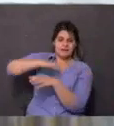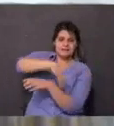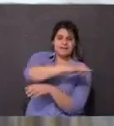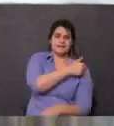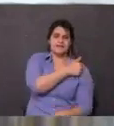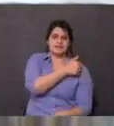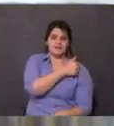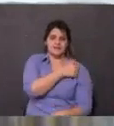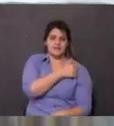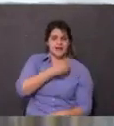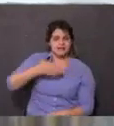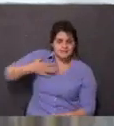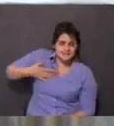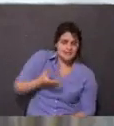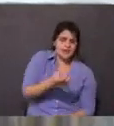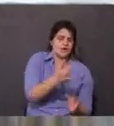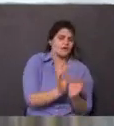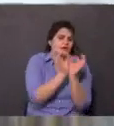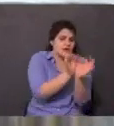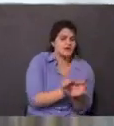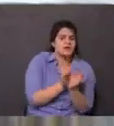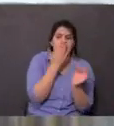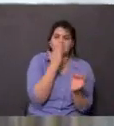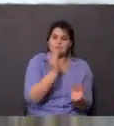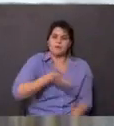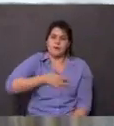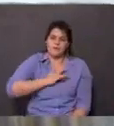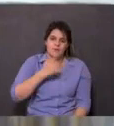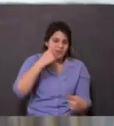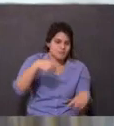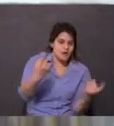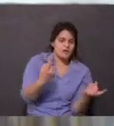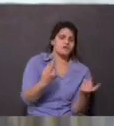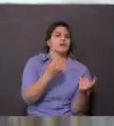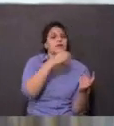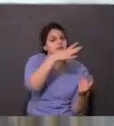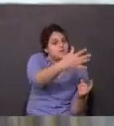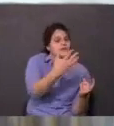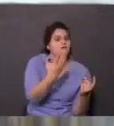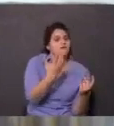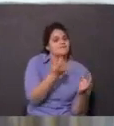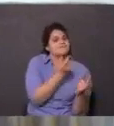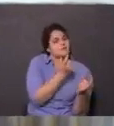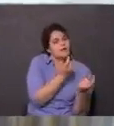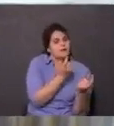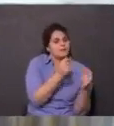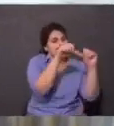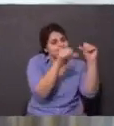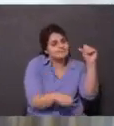de mãos misericordiosas, de gestos de amor, de palavras verdadeiramente inspiradoras.